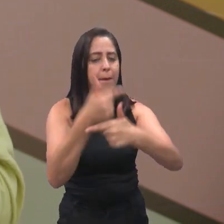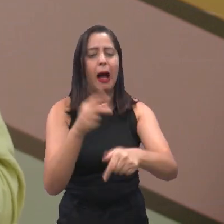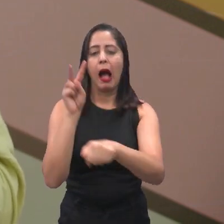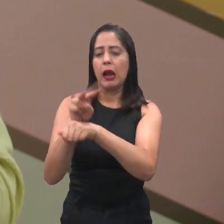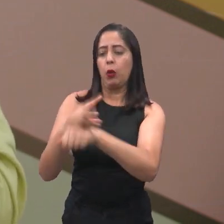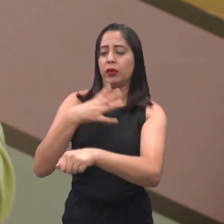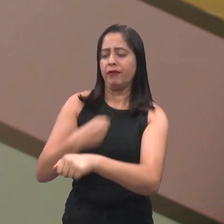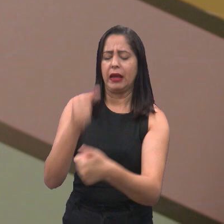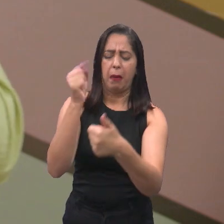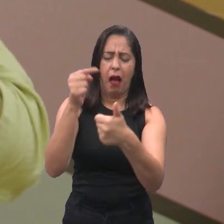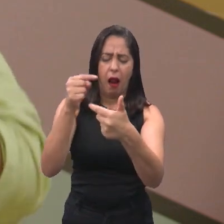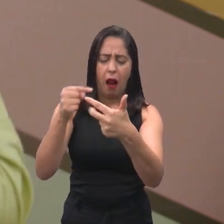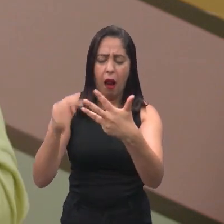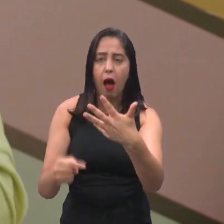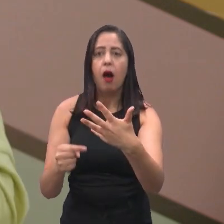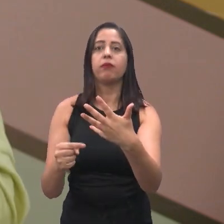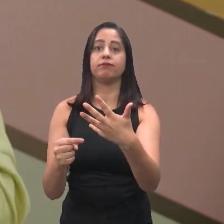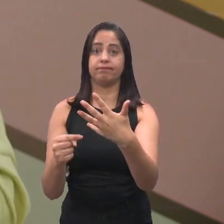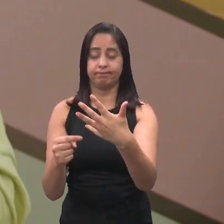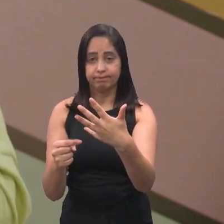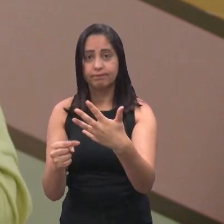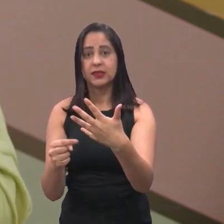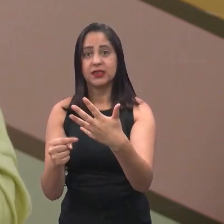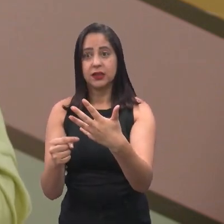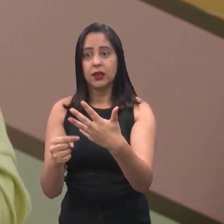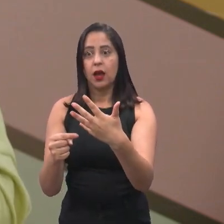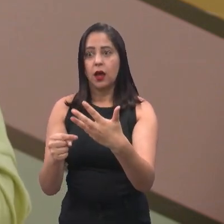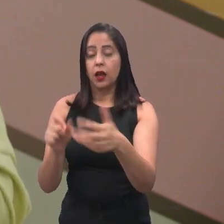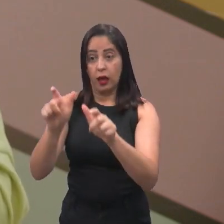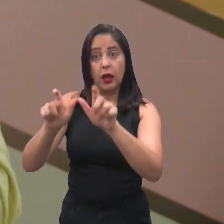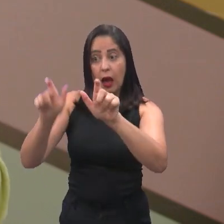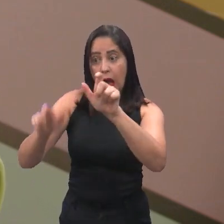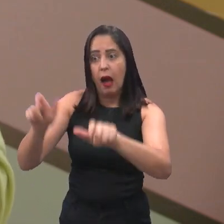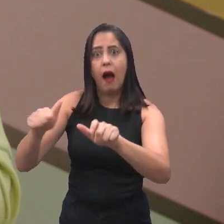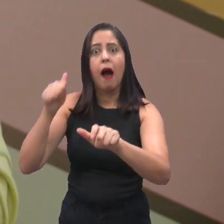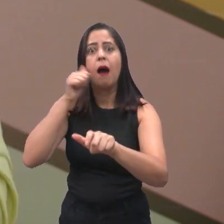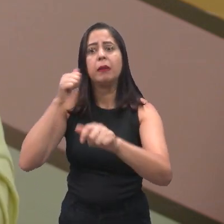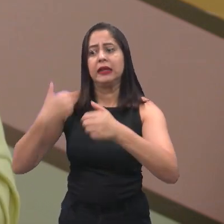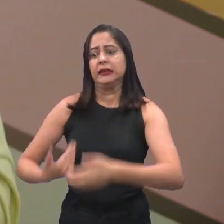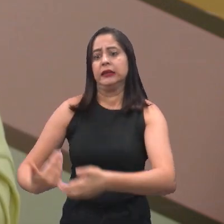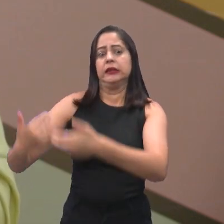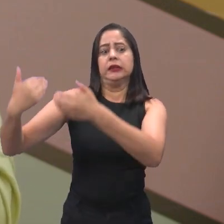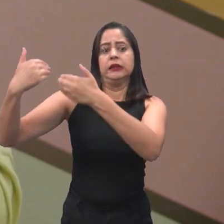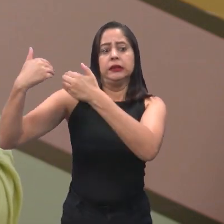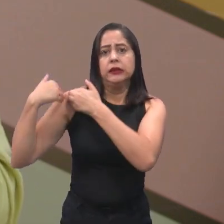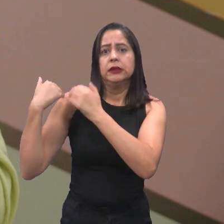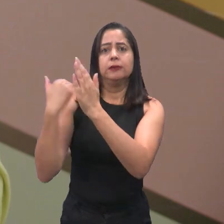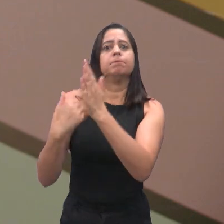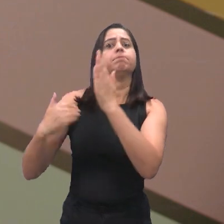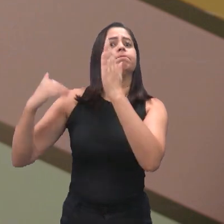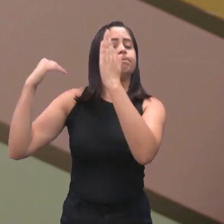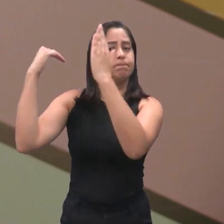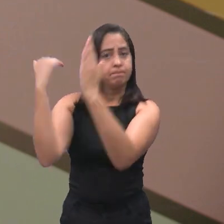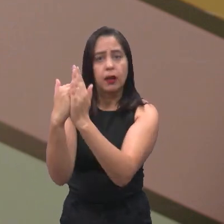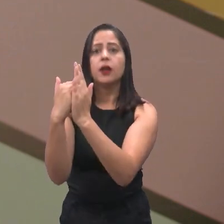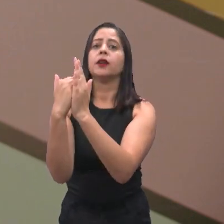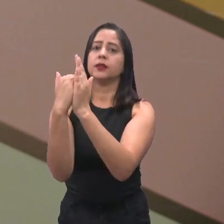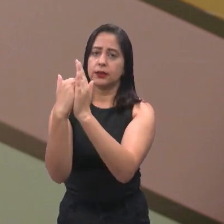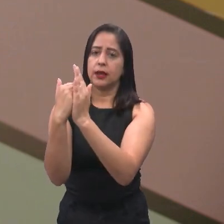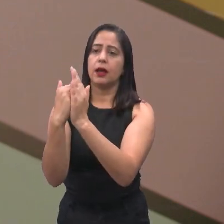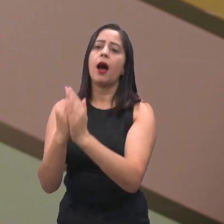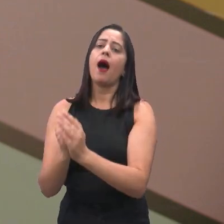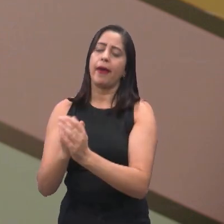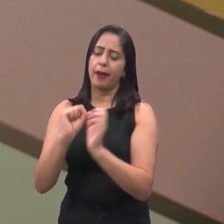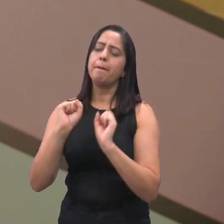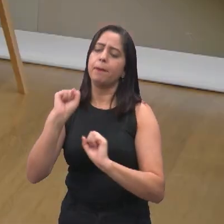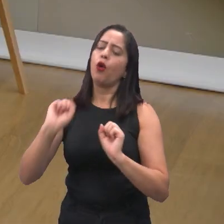isso atribui muita responsabilidade, atribui muito compromisso para essa mulher e pode ser sim que ela desenvolva um quadro